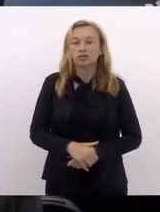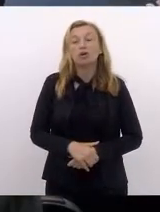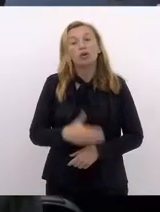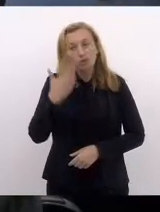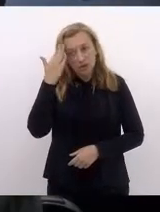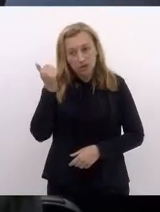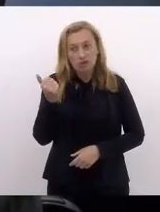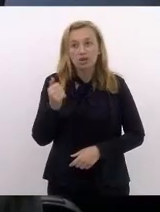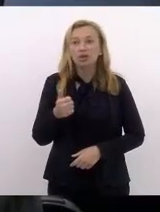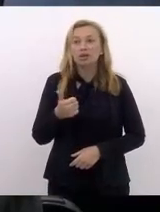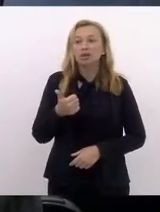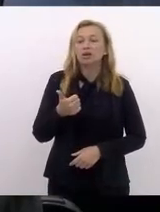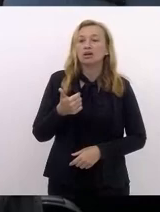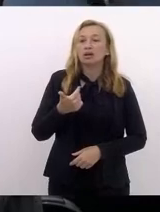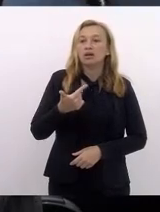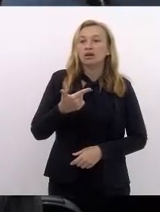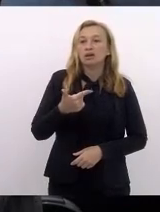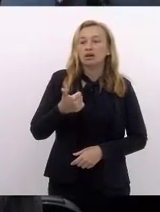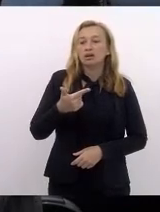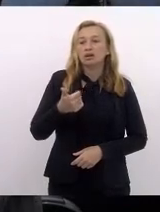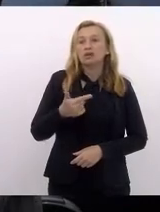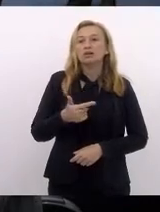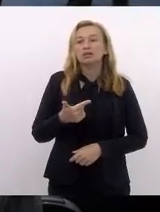É eu sei tá 12ª